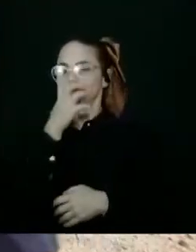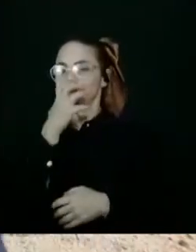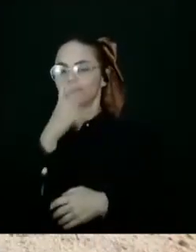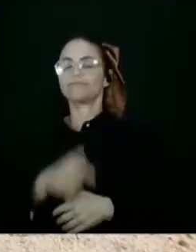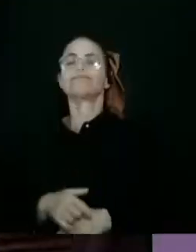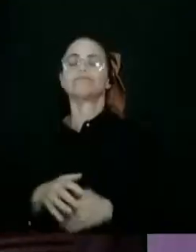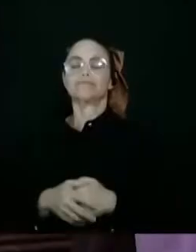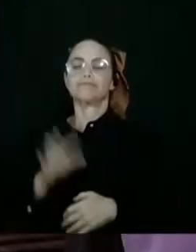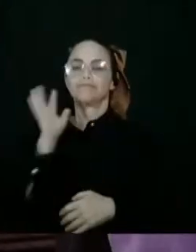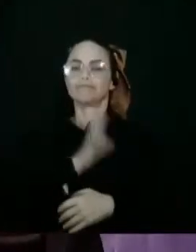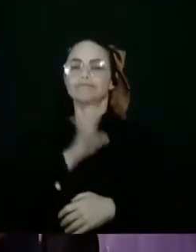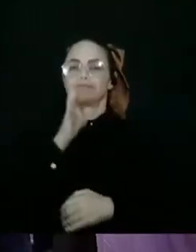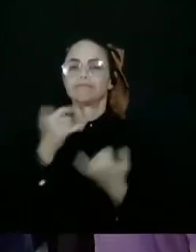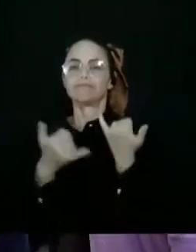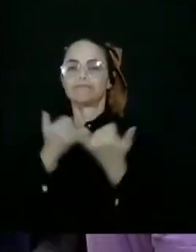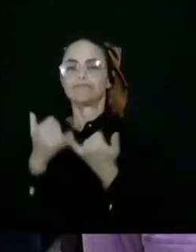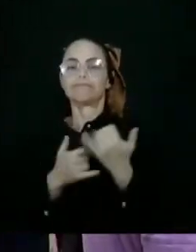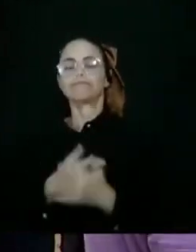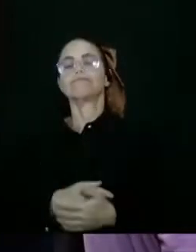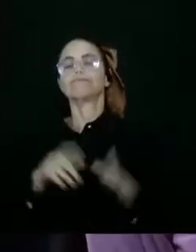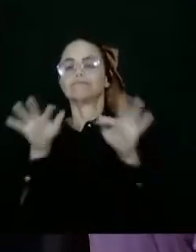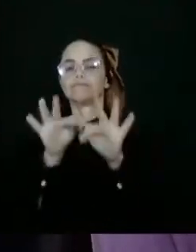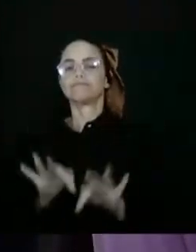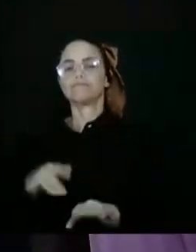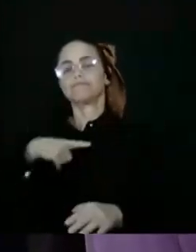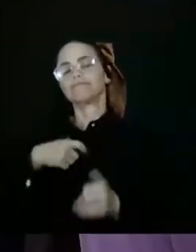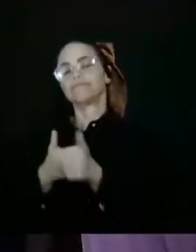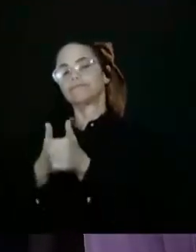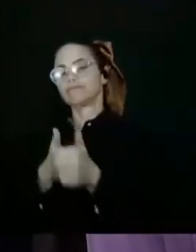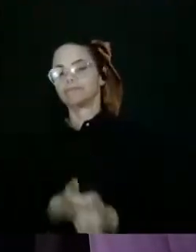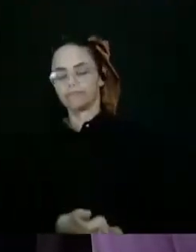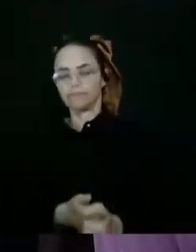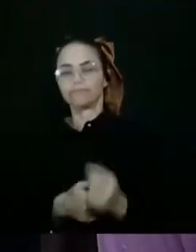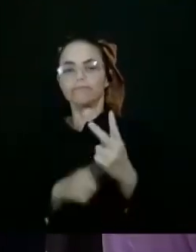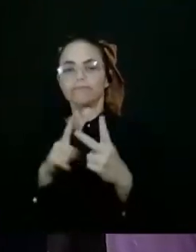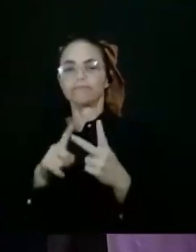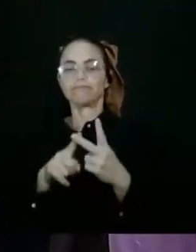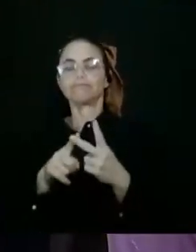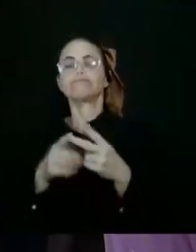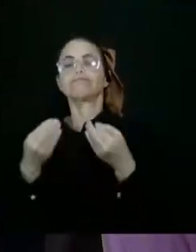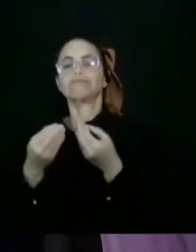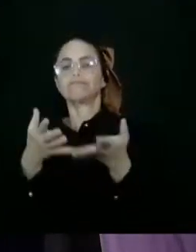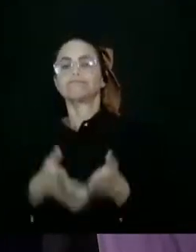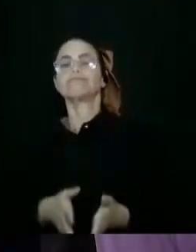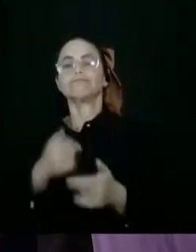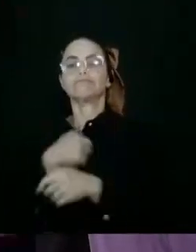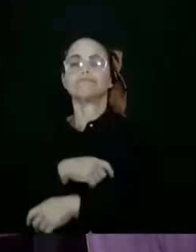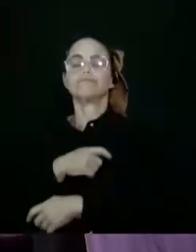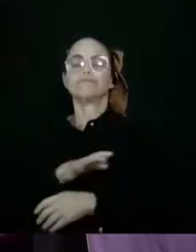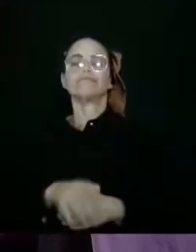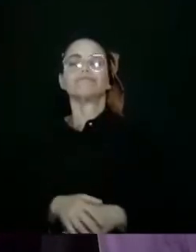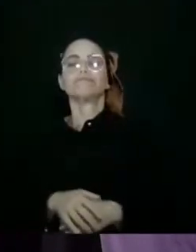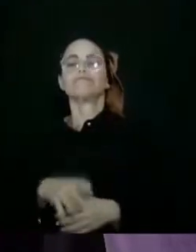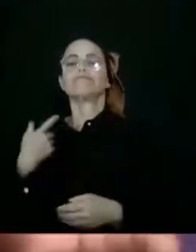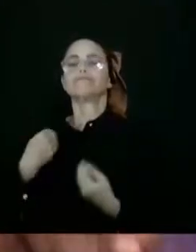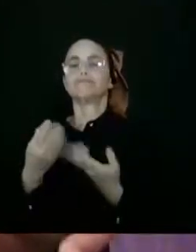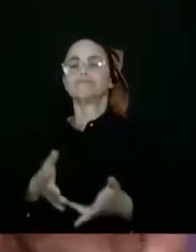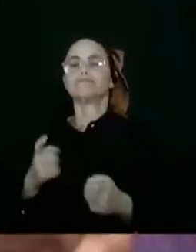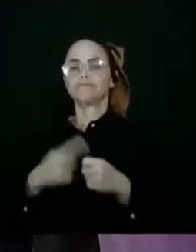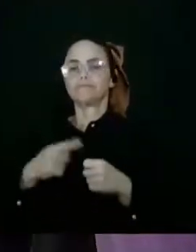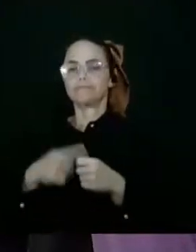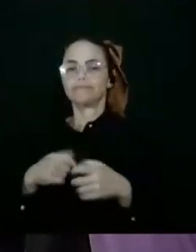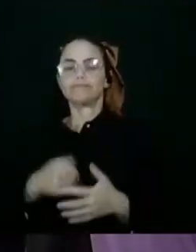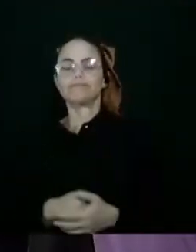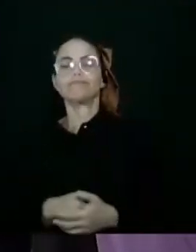por causa disso. Eu fico feliz, a gente ter acompanhado a segunda intervenção que a gente faz no parque e devolver para a cidade esse espaço com